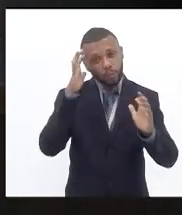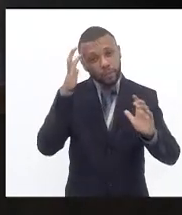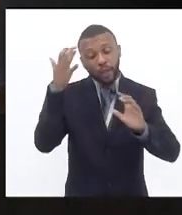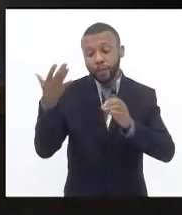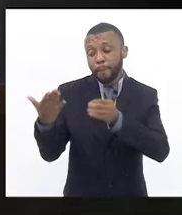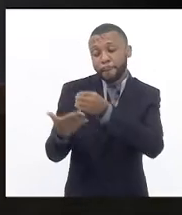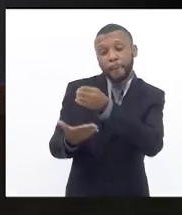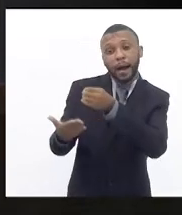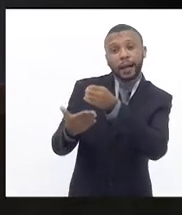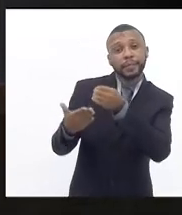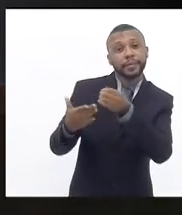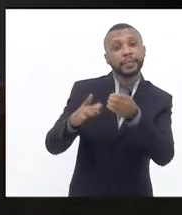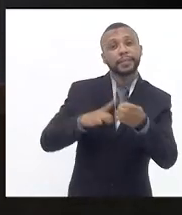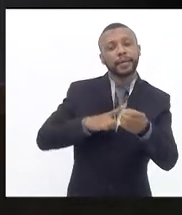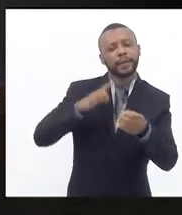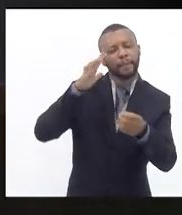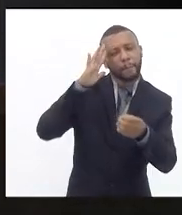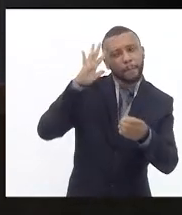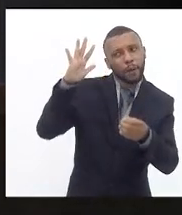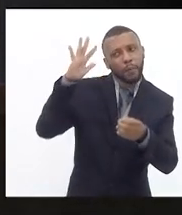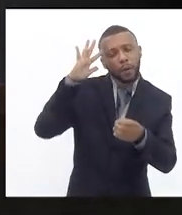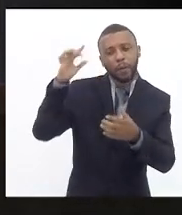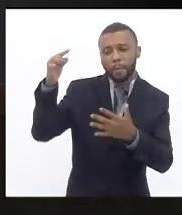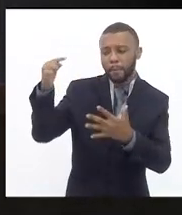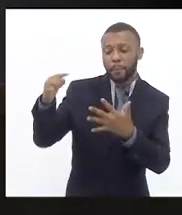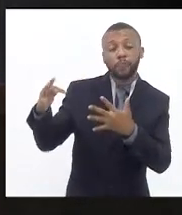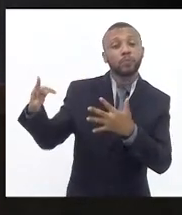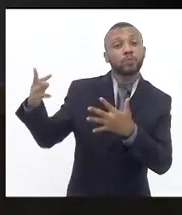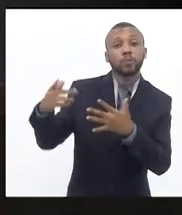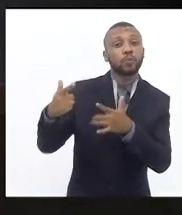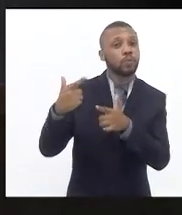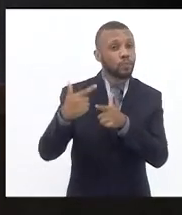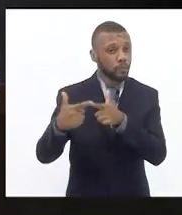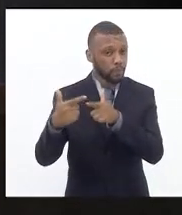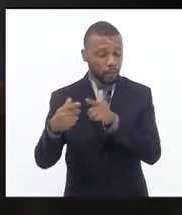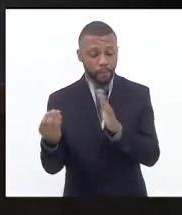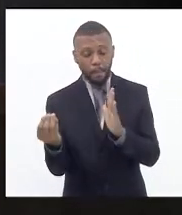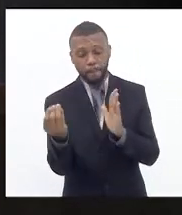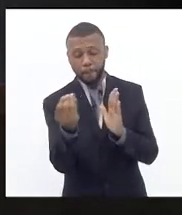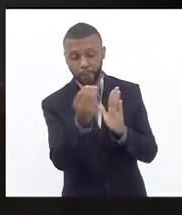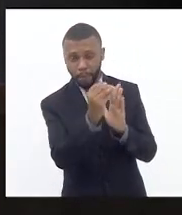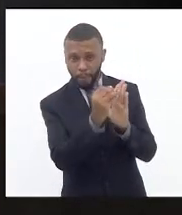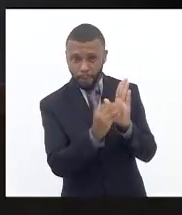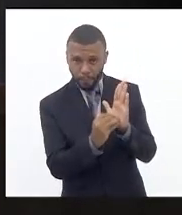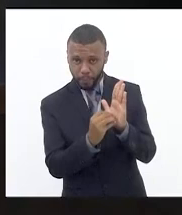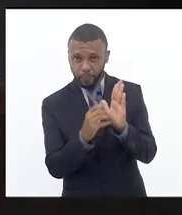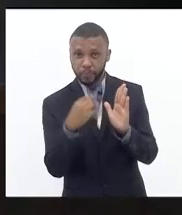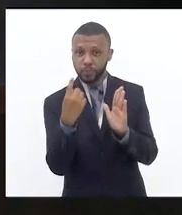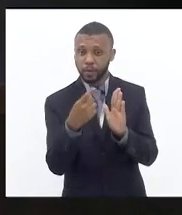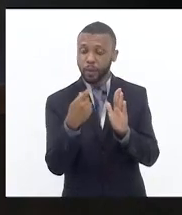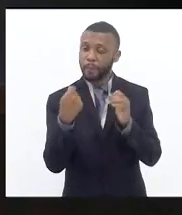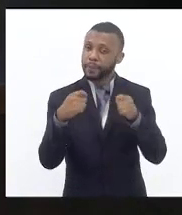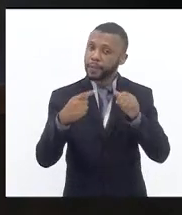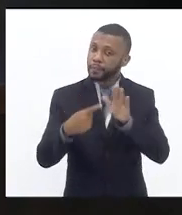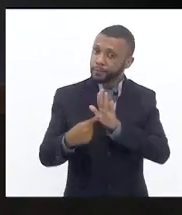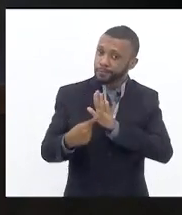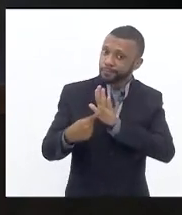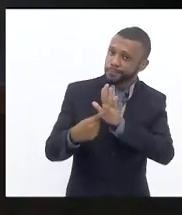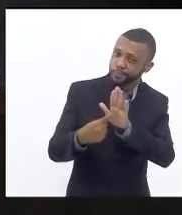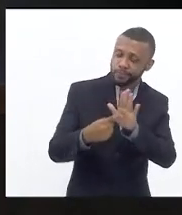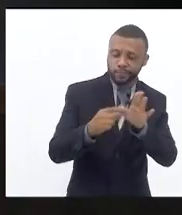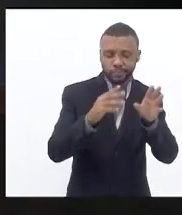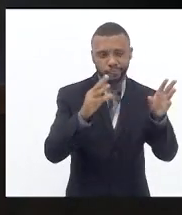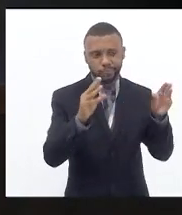inclusive todos os problemas e nós temos que entregar ainda que eu tenha dito ali em novembro que nós temos que